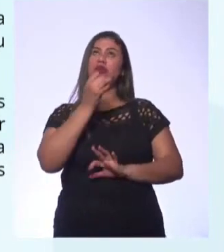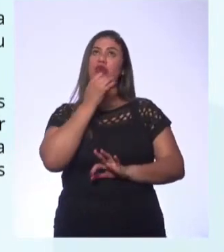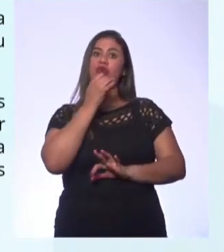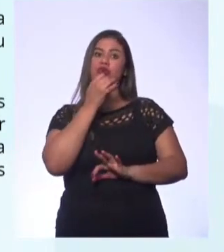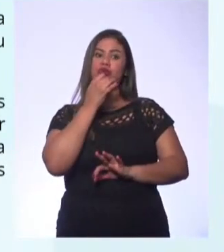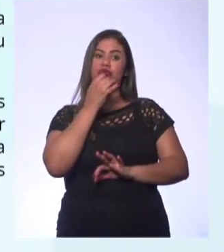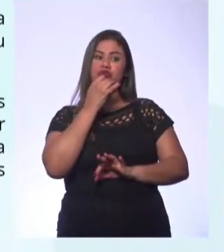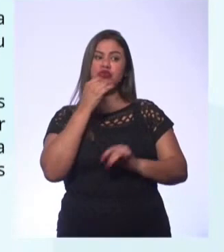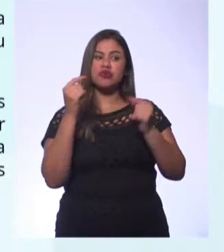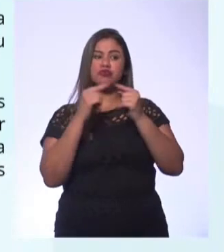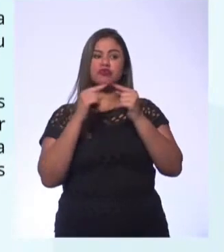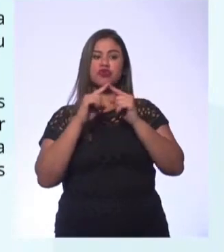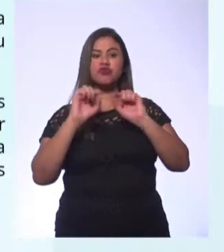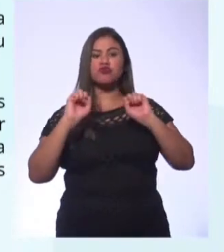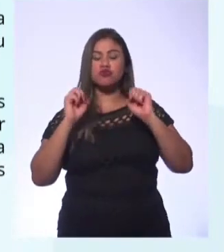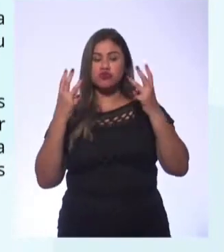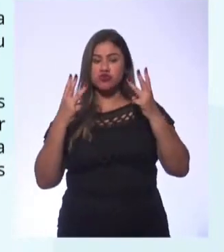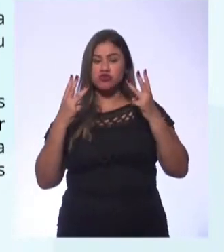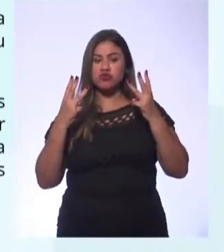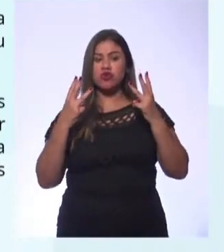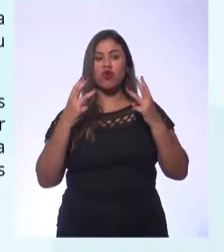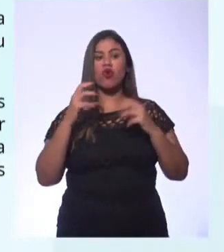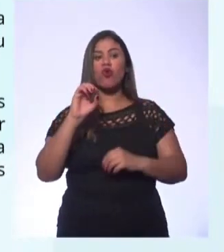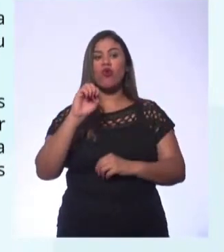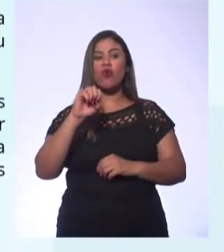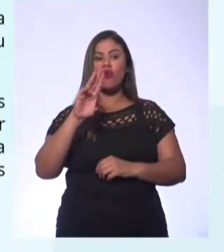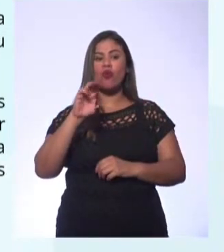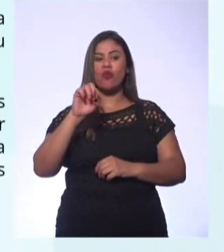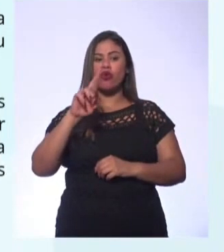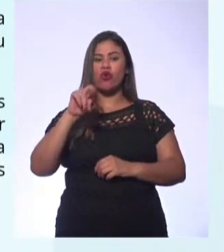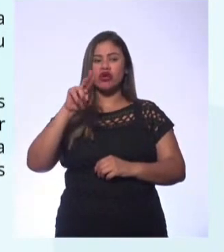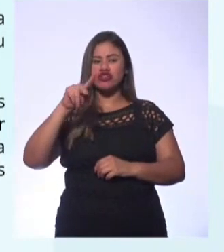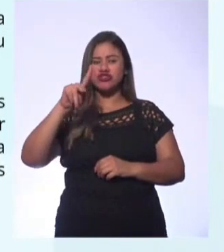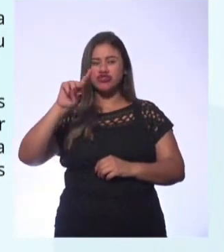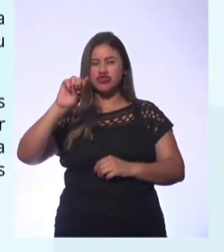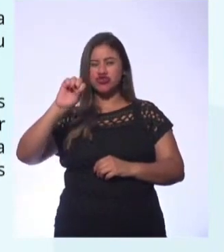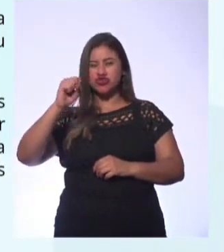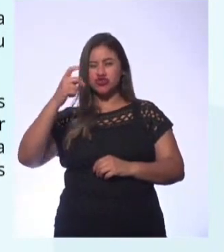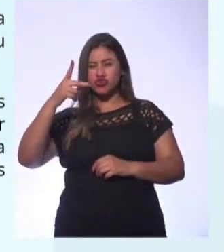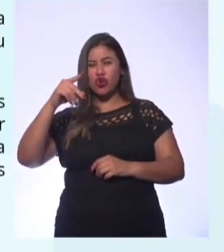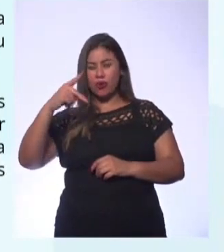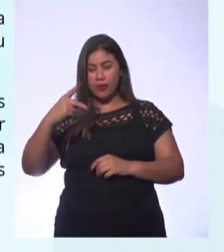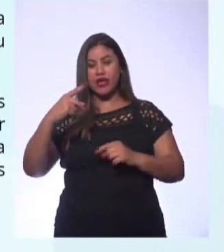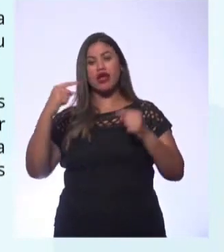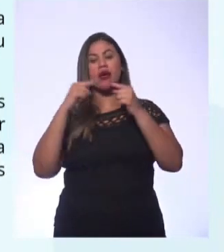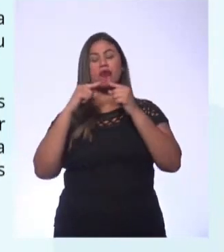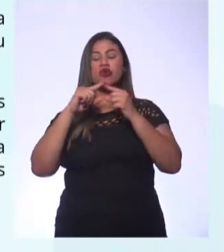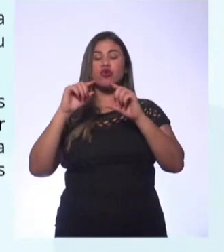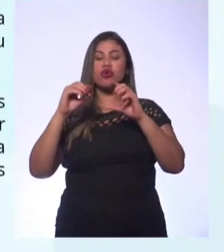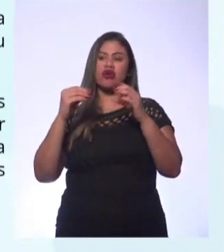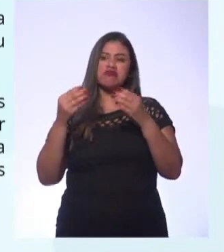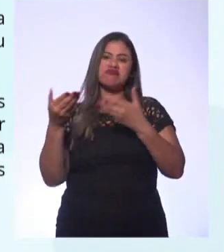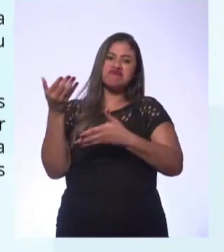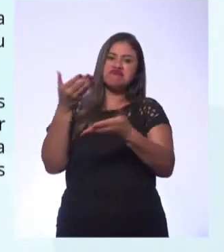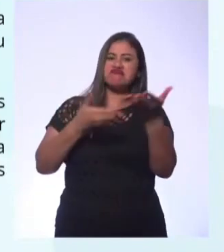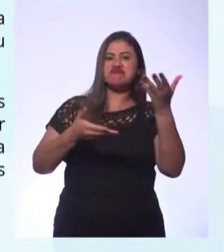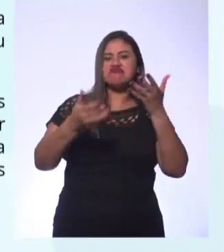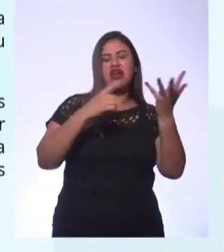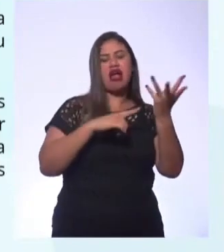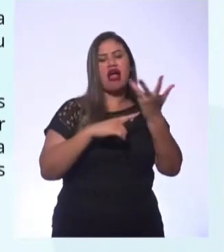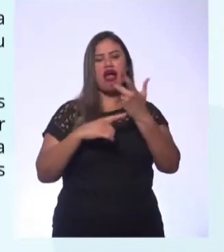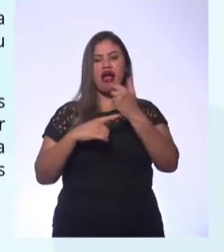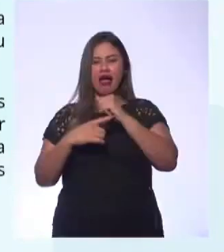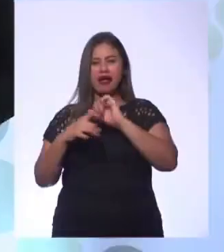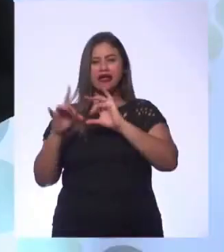a gente ocorre aí nos chamados workshops, né? Que várias vezes o pessoal promove aí, que é justamente a questão de compartilhar a arte,